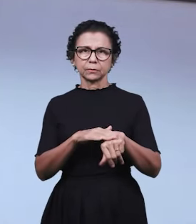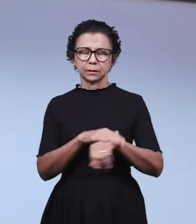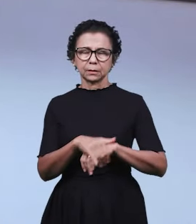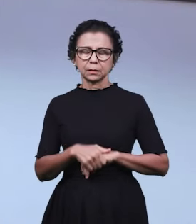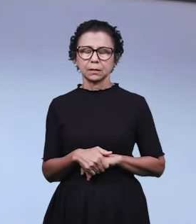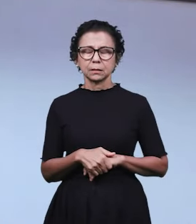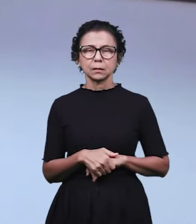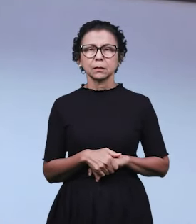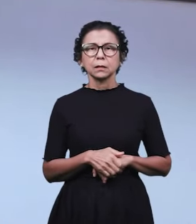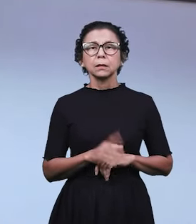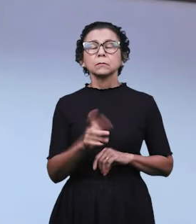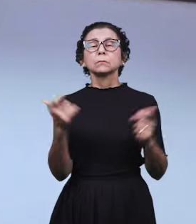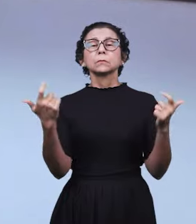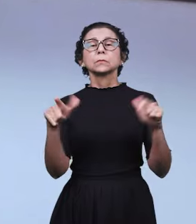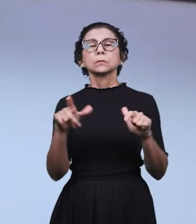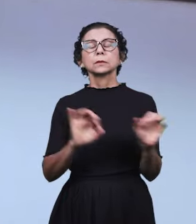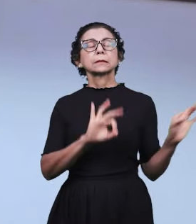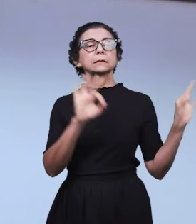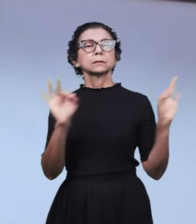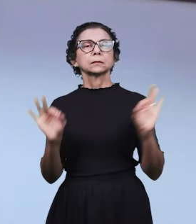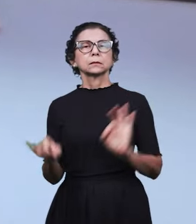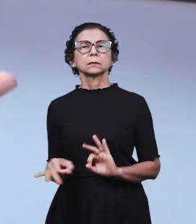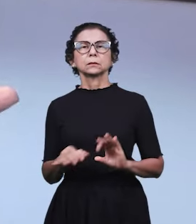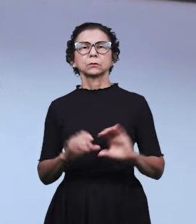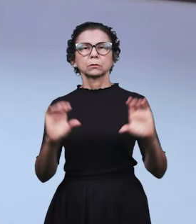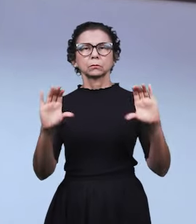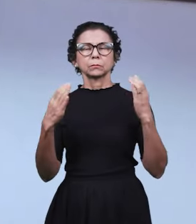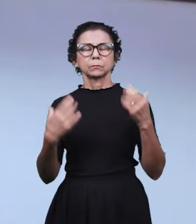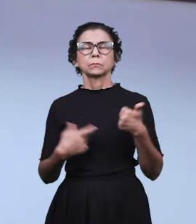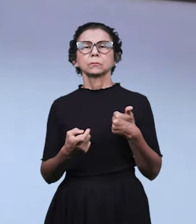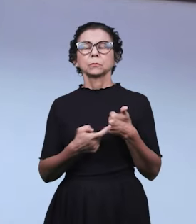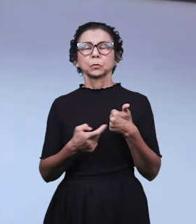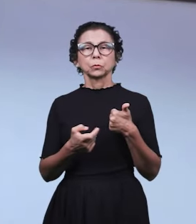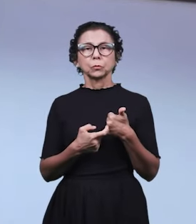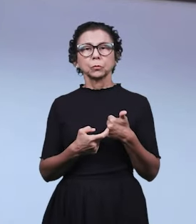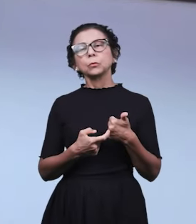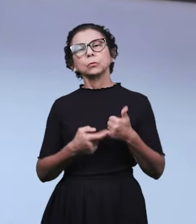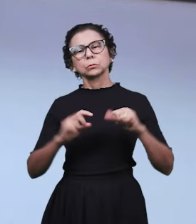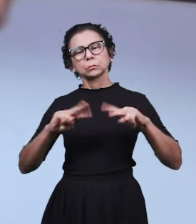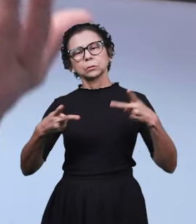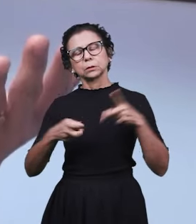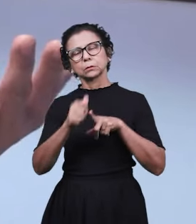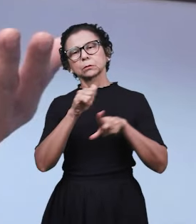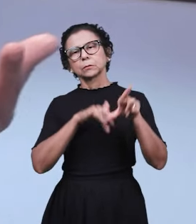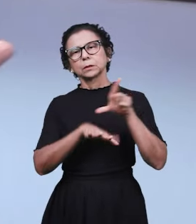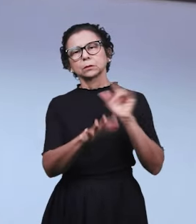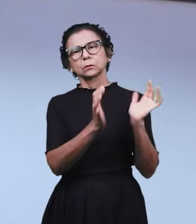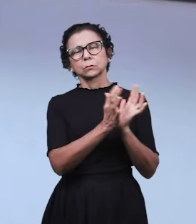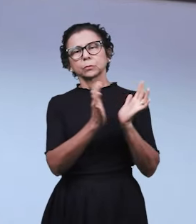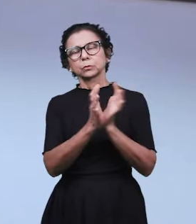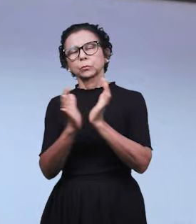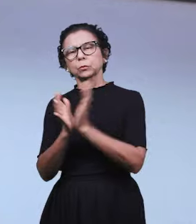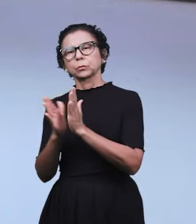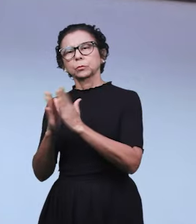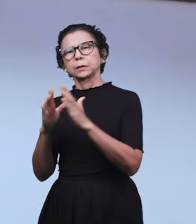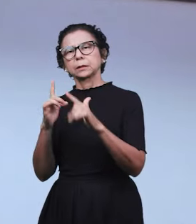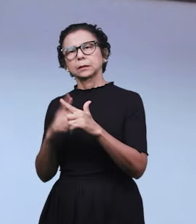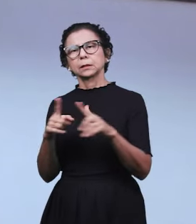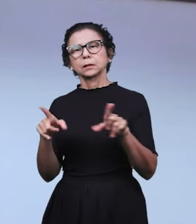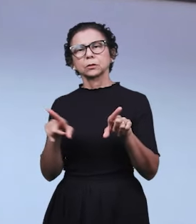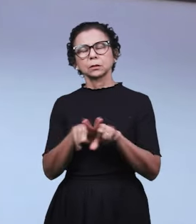assiste de onde? Comente aqui, curta, compartilhe este link nos grupos da igreja e também com